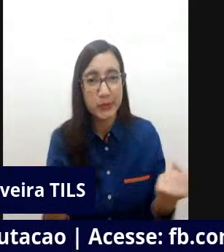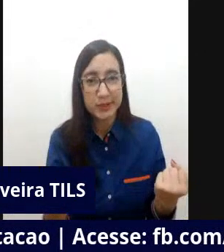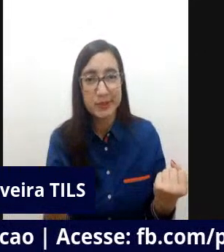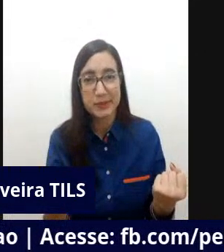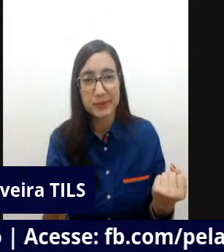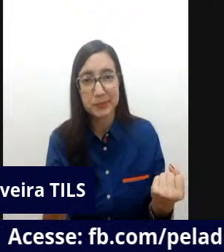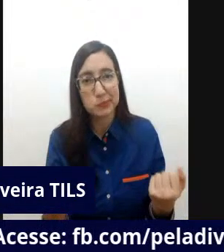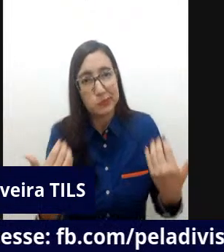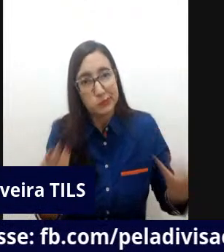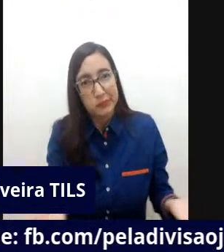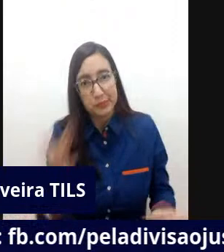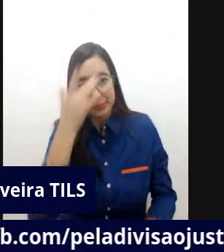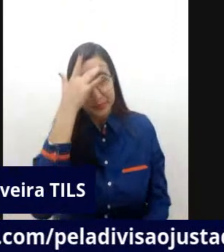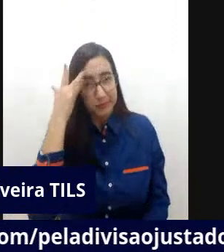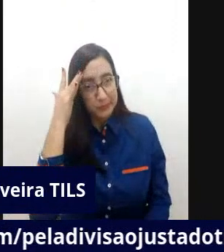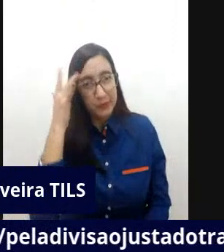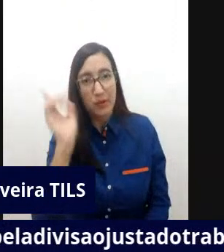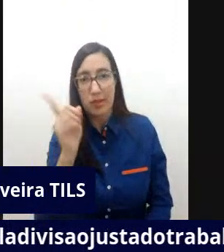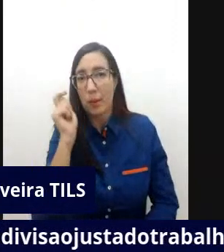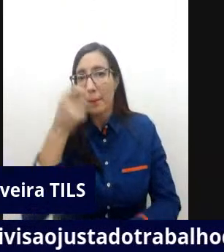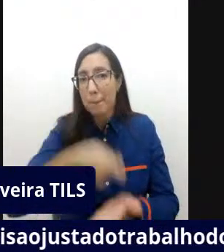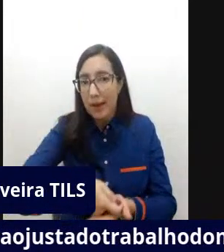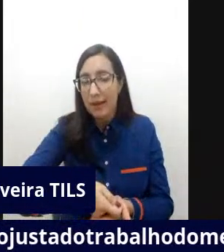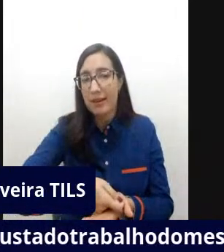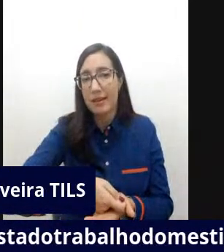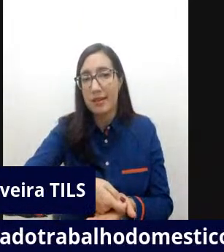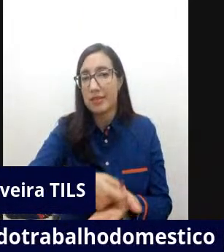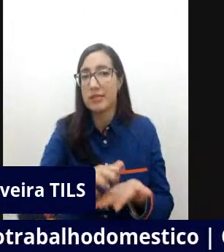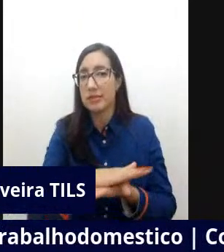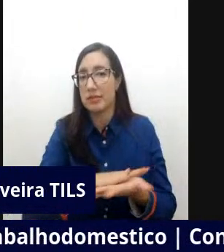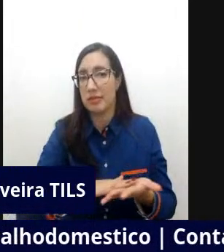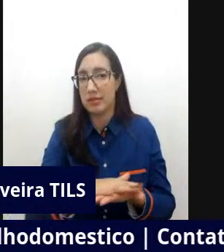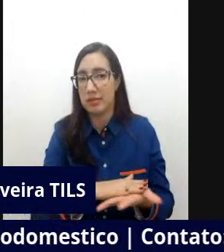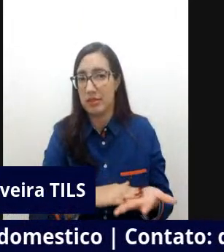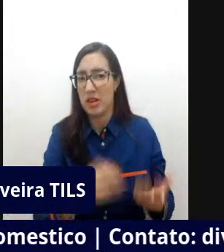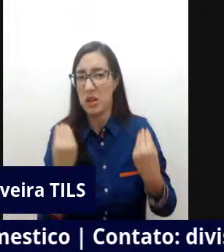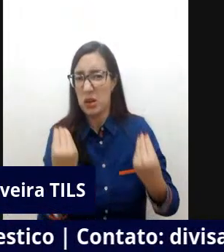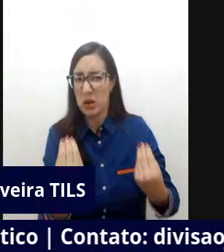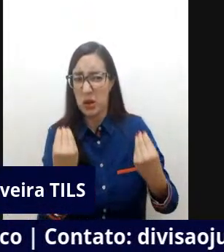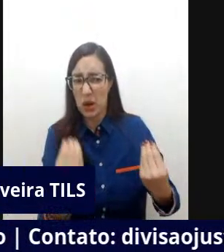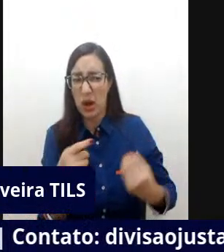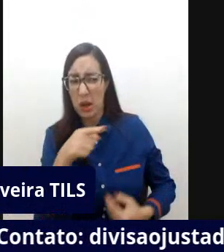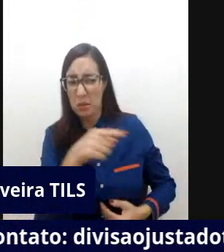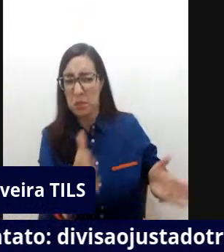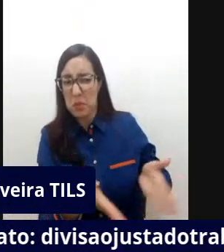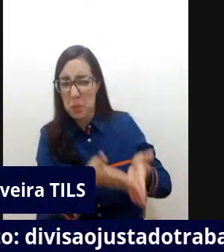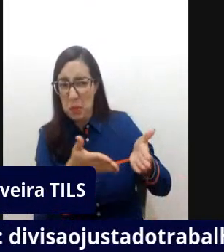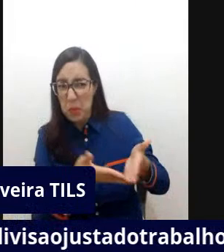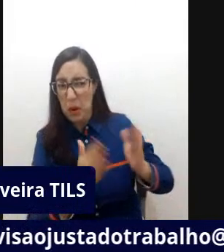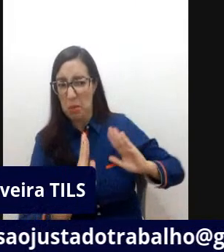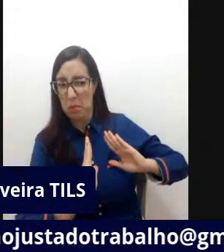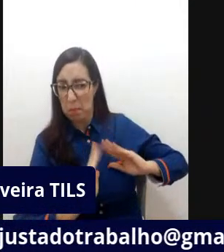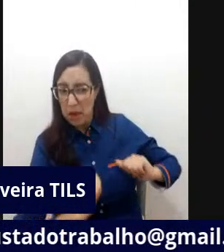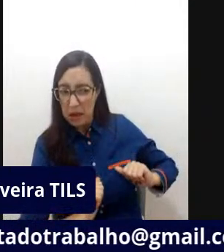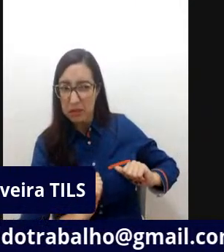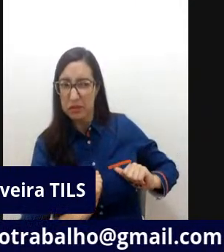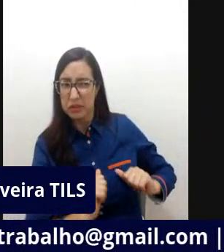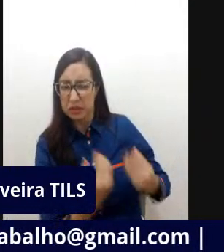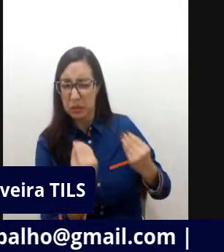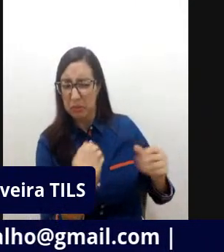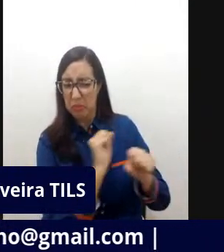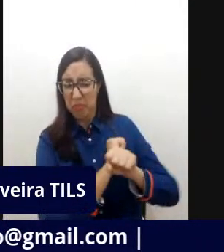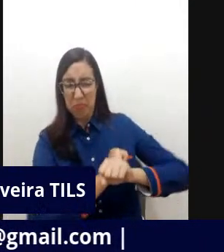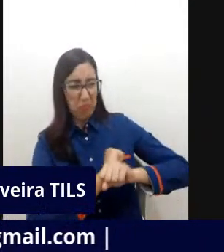pagar, porque ele acha um absurdo, né? A classe média, infelizmente, ainda tem muito isso, querer